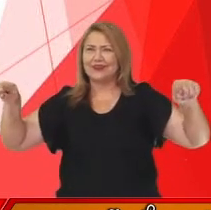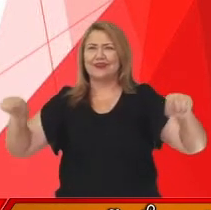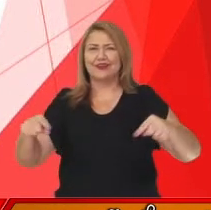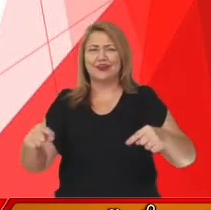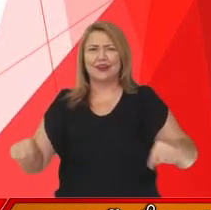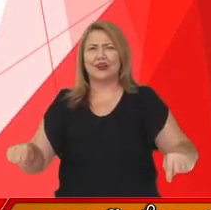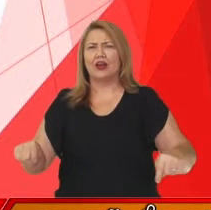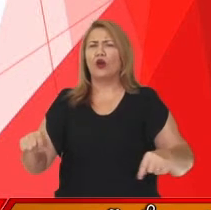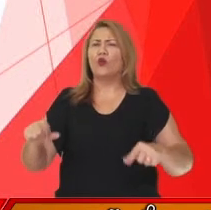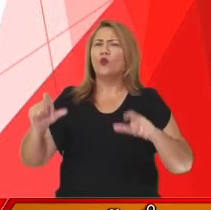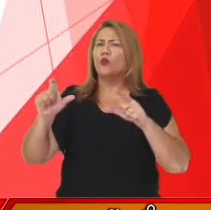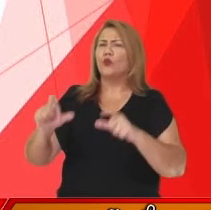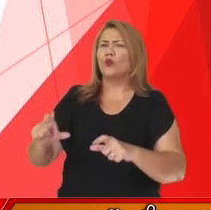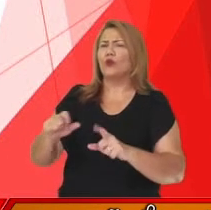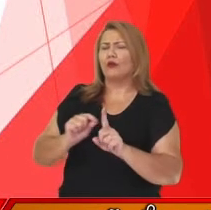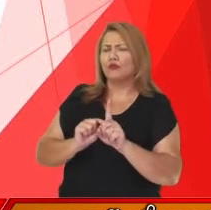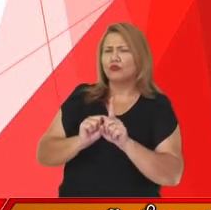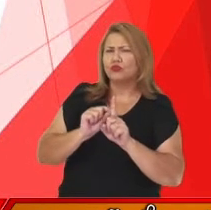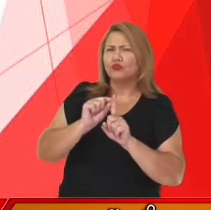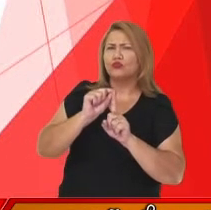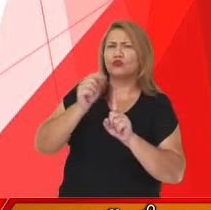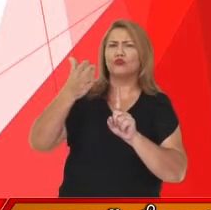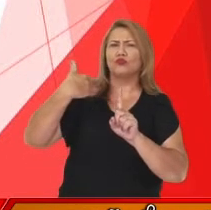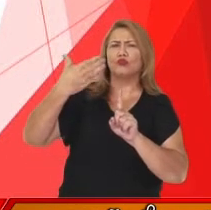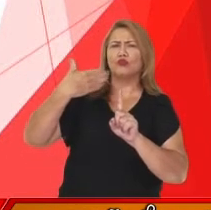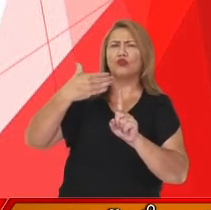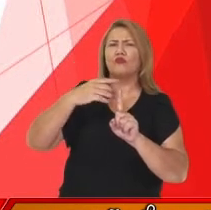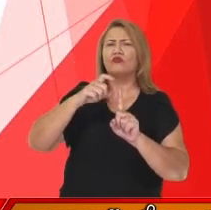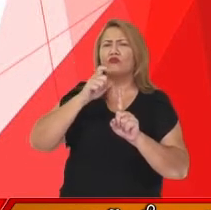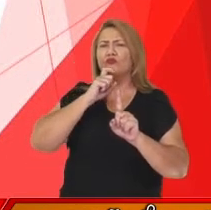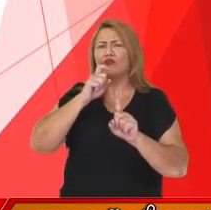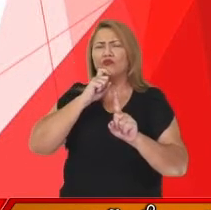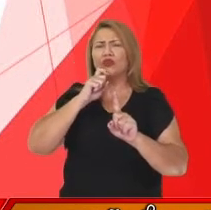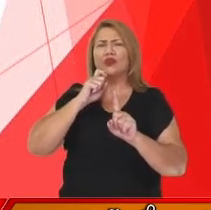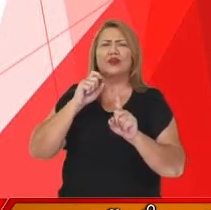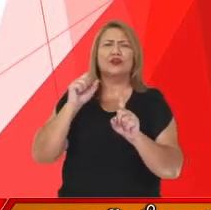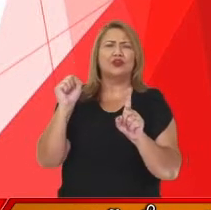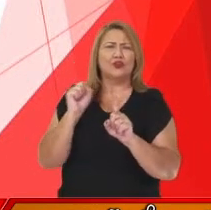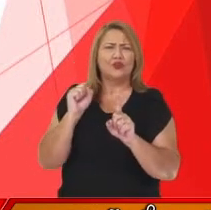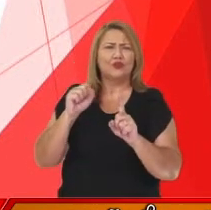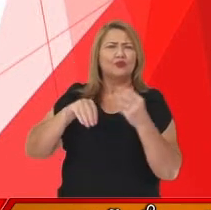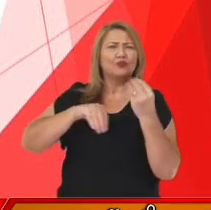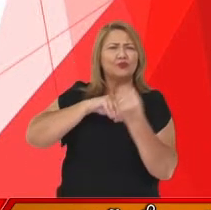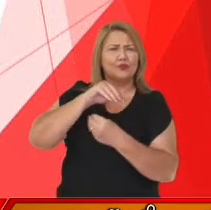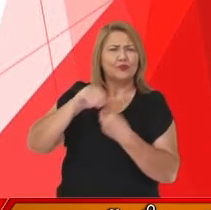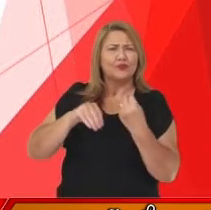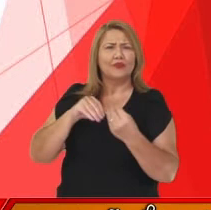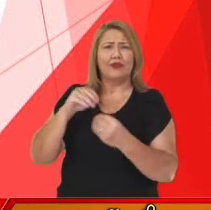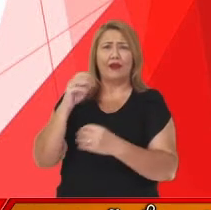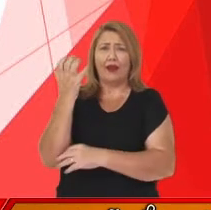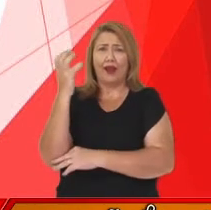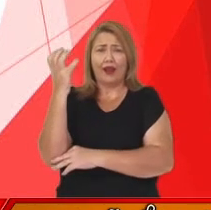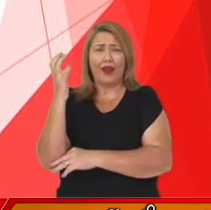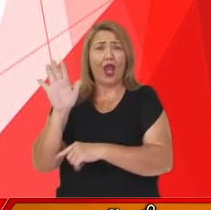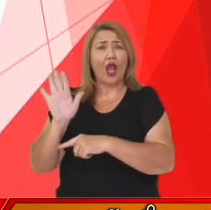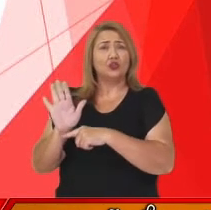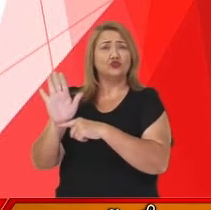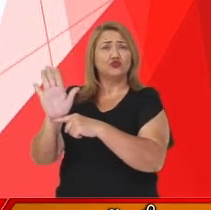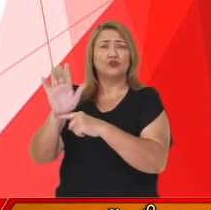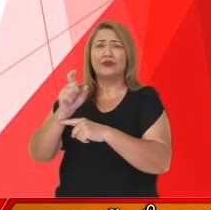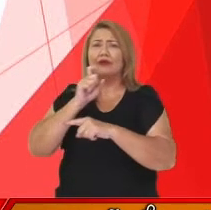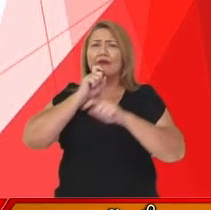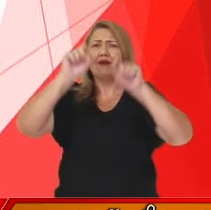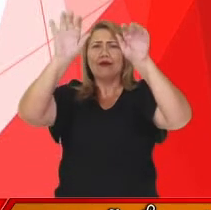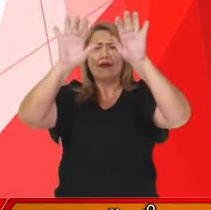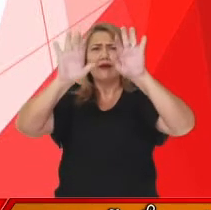de clima temperado e polar o formato dessas árvores auxilia para